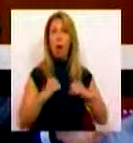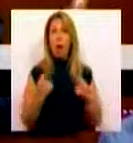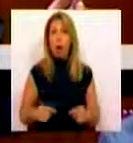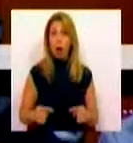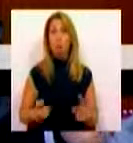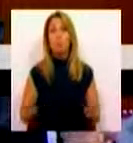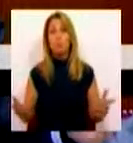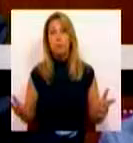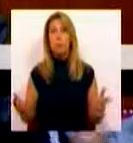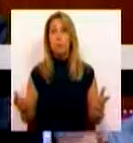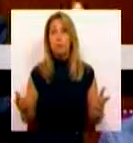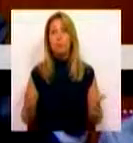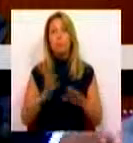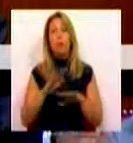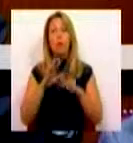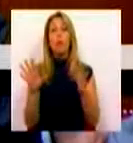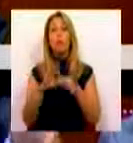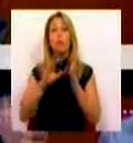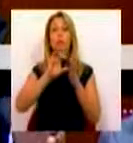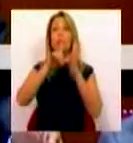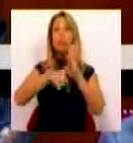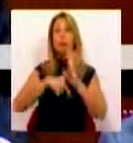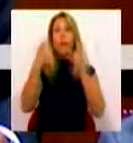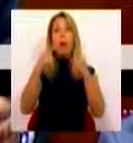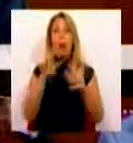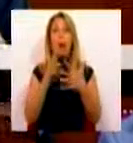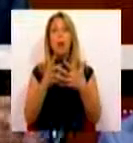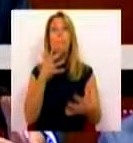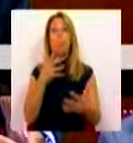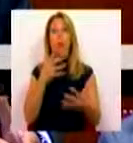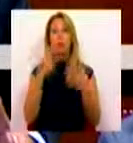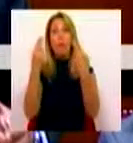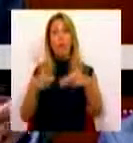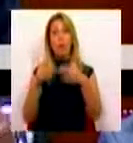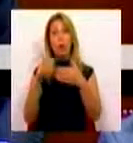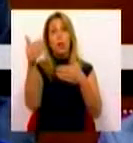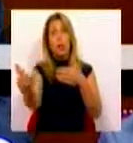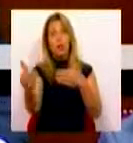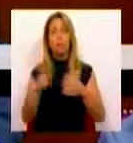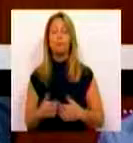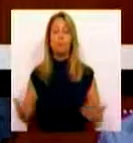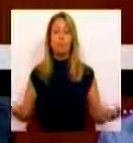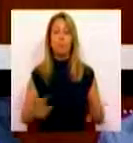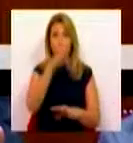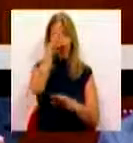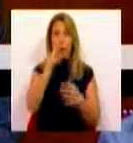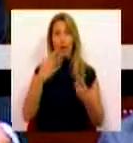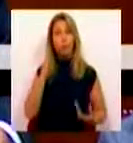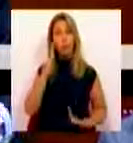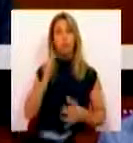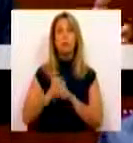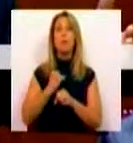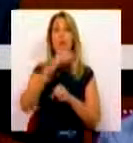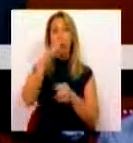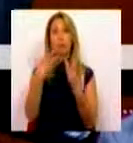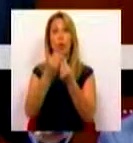para que relativamente a projetos que tenham impacto transfronteiriço. Portanto, o Governo está a trabalhar com o Governo de Espanha. Todos